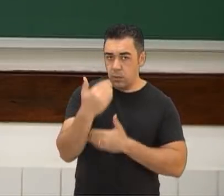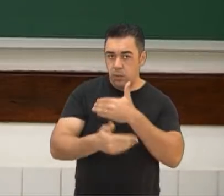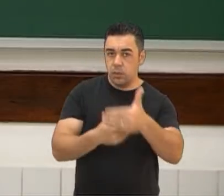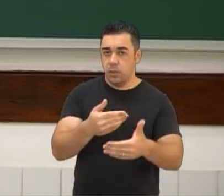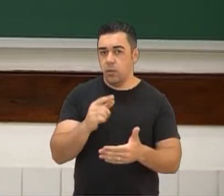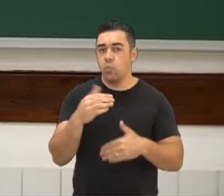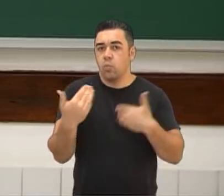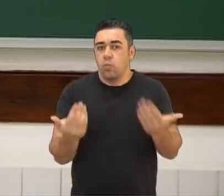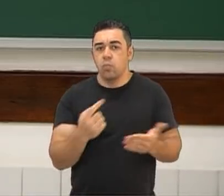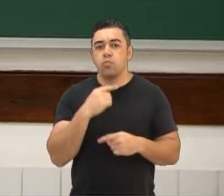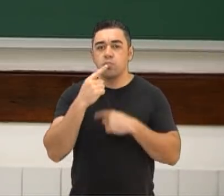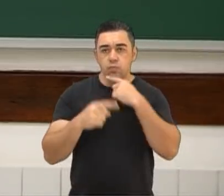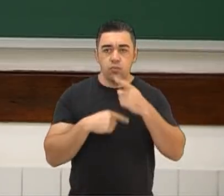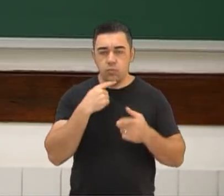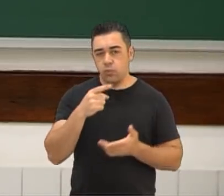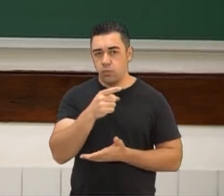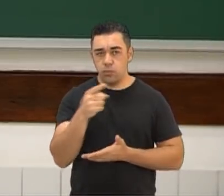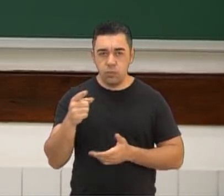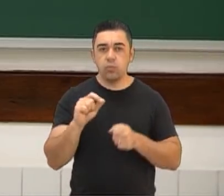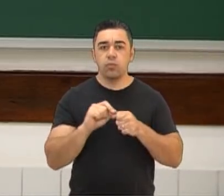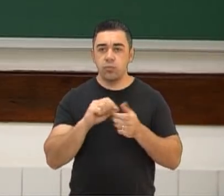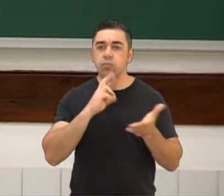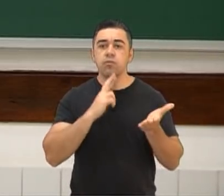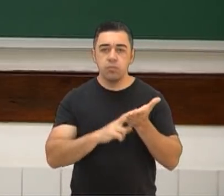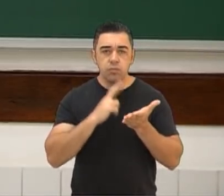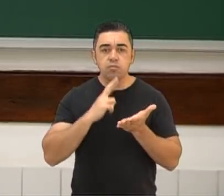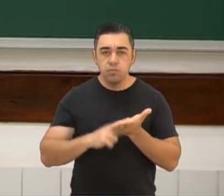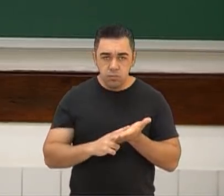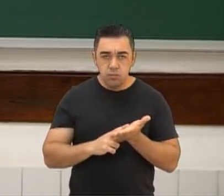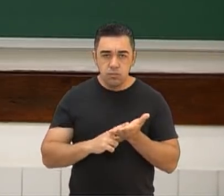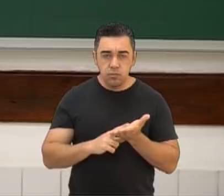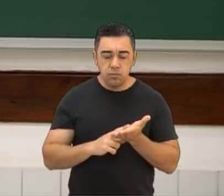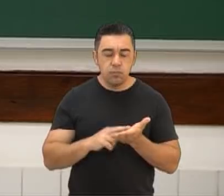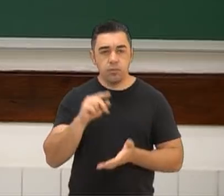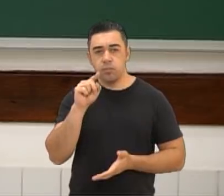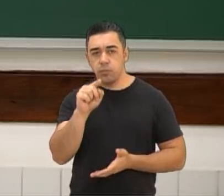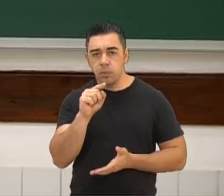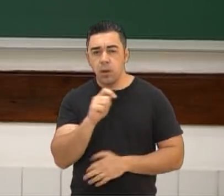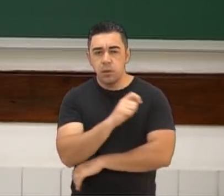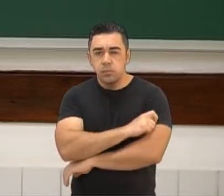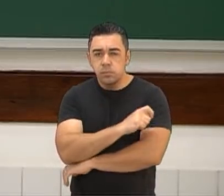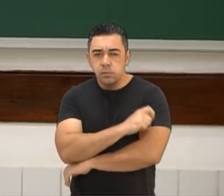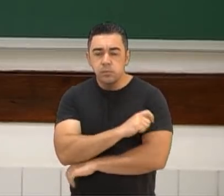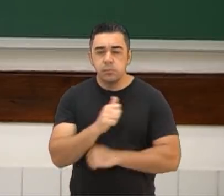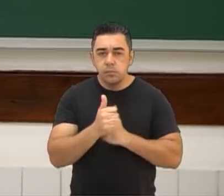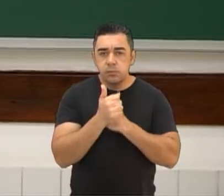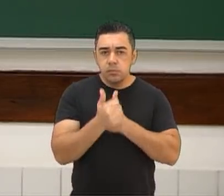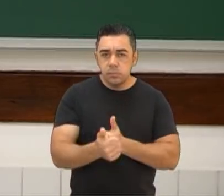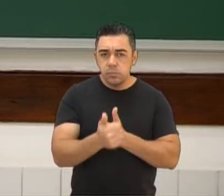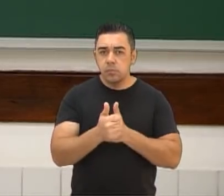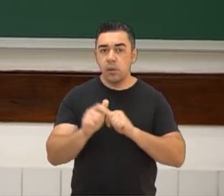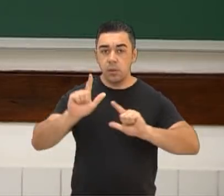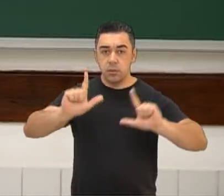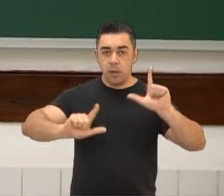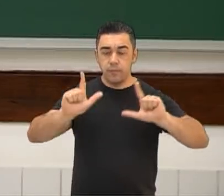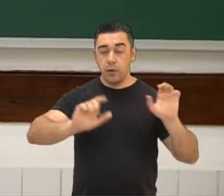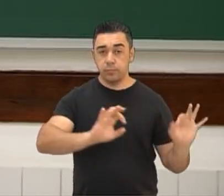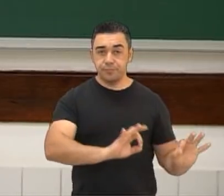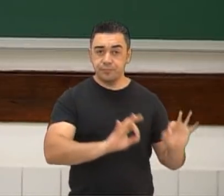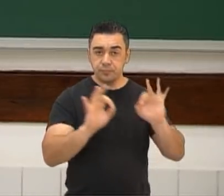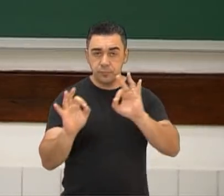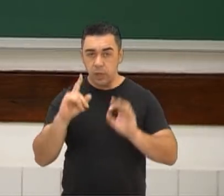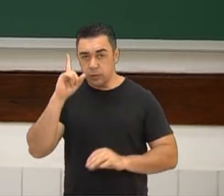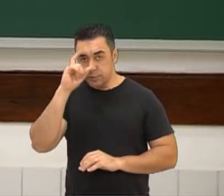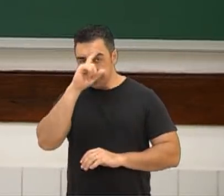as dúvidas, enfim. Então, tem que fazer as atividades lá do aplicativo. Aquele aluno que está acompanhando pela TV, mas que está com dificuldade de